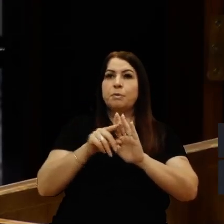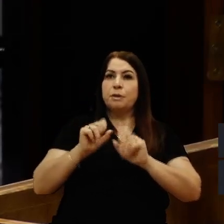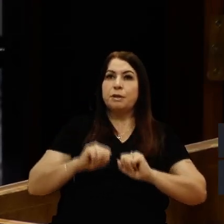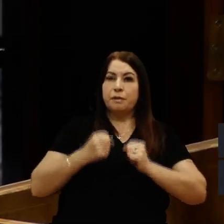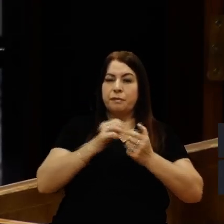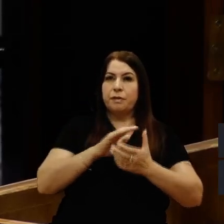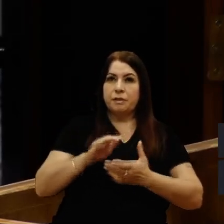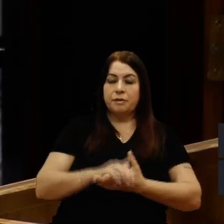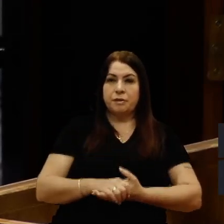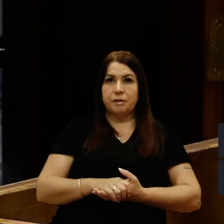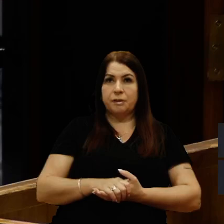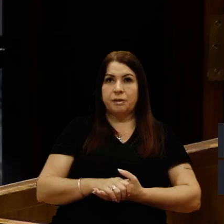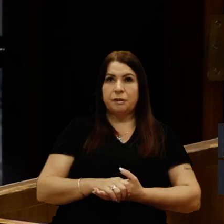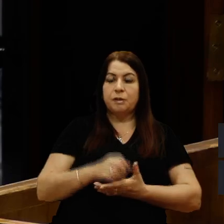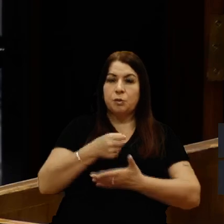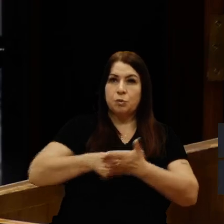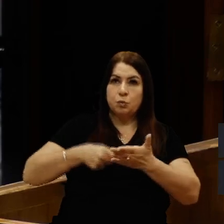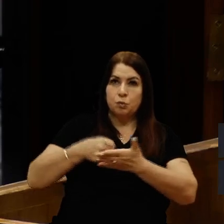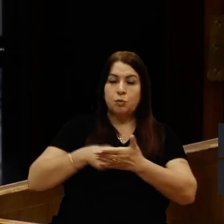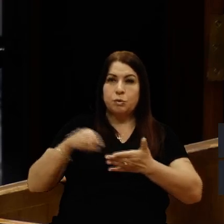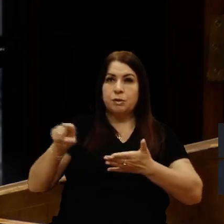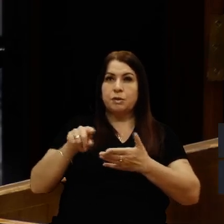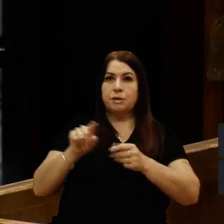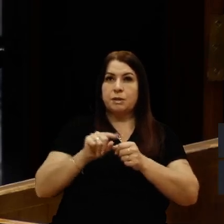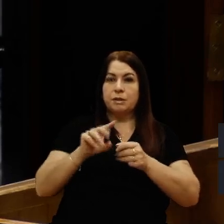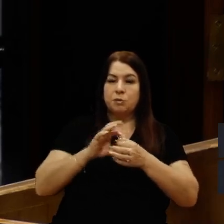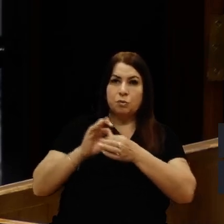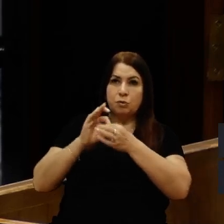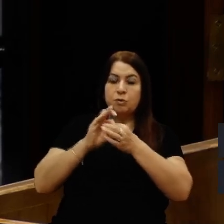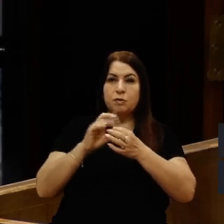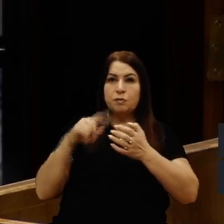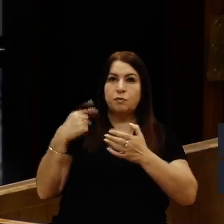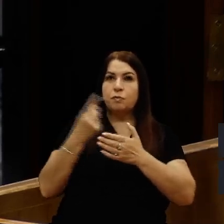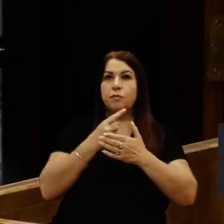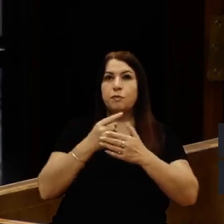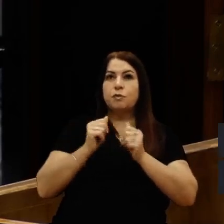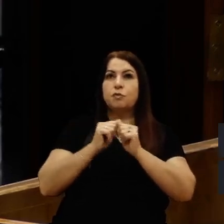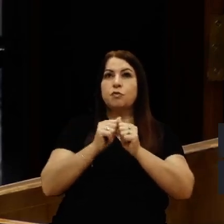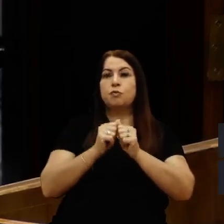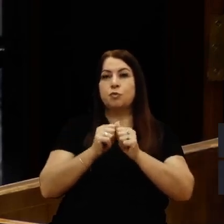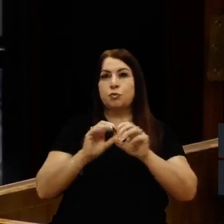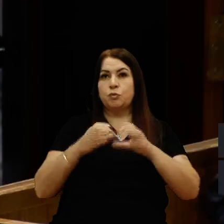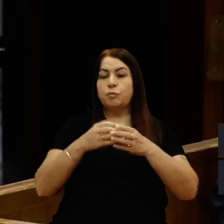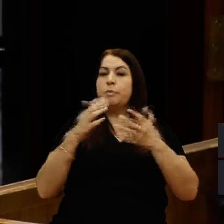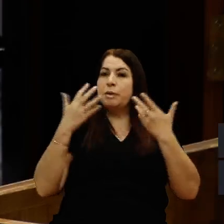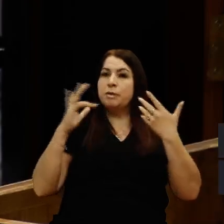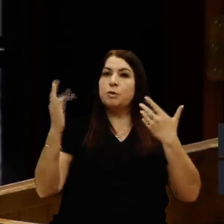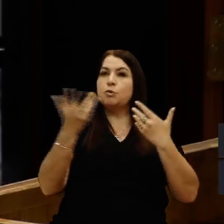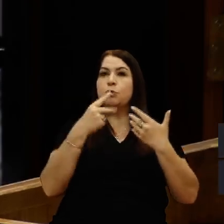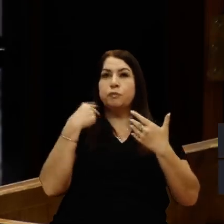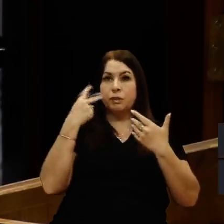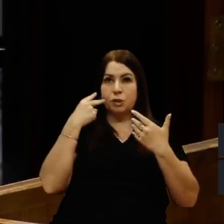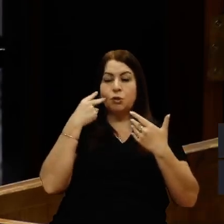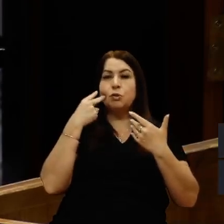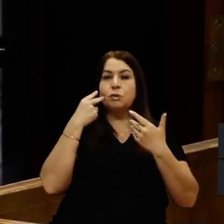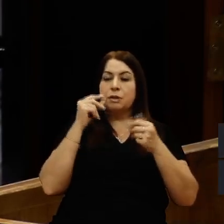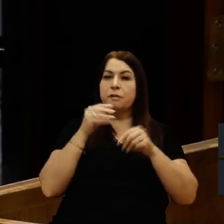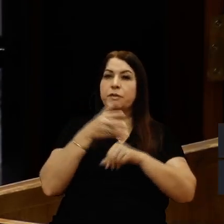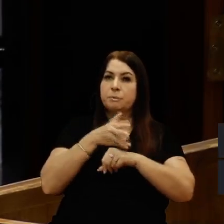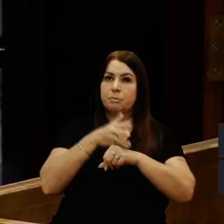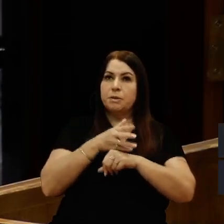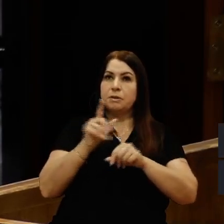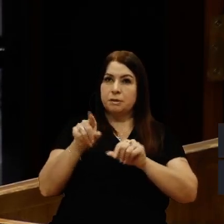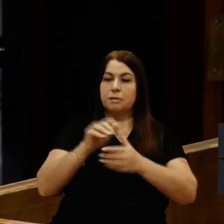defende, né? Luta, batalha, e unimos força com os colegas vereadores da frente. Quero parabenizar a todos os vereadores que fazem parte